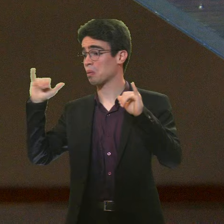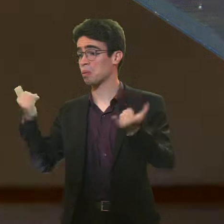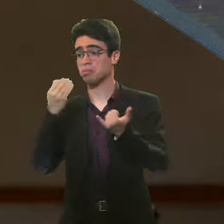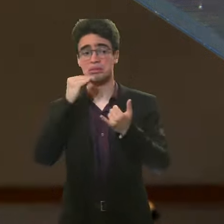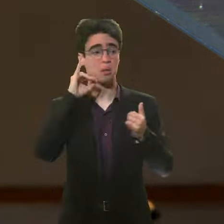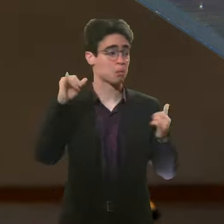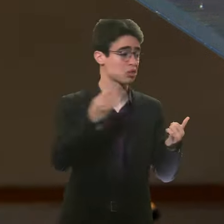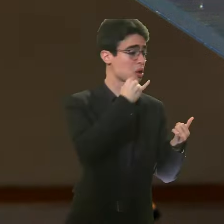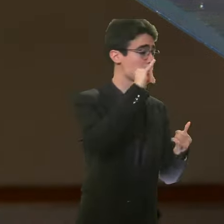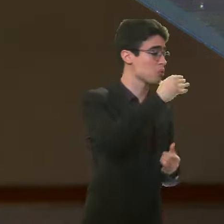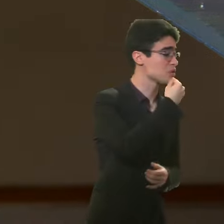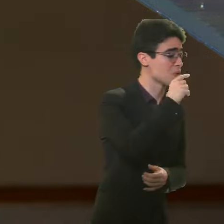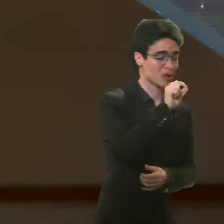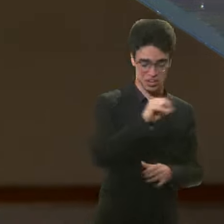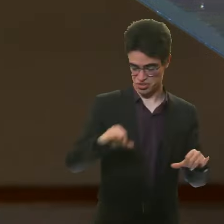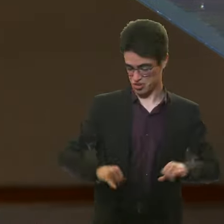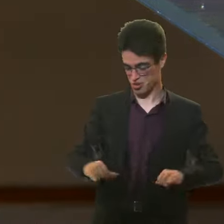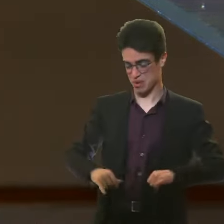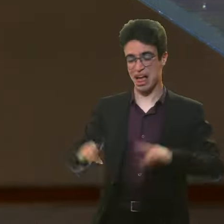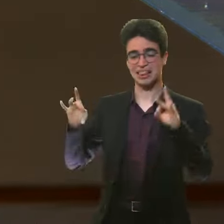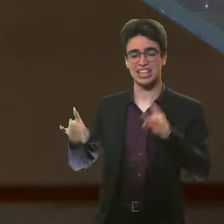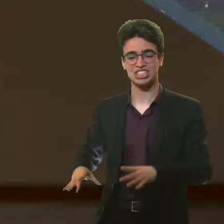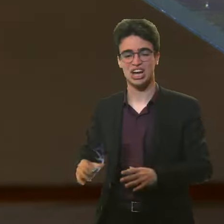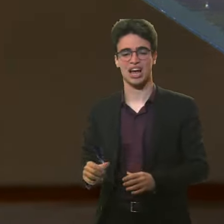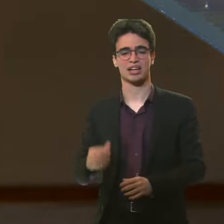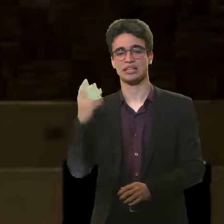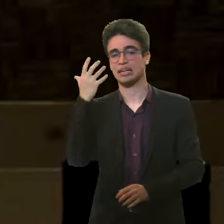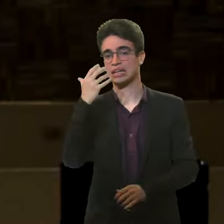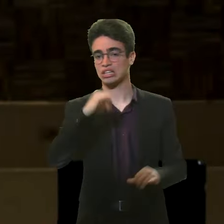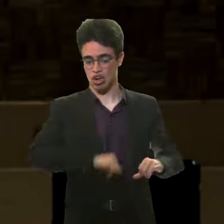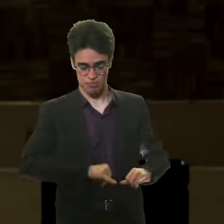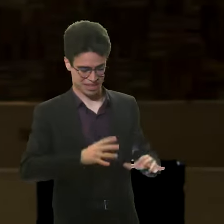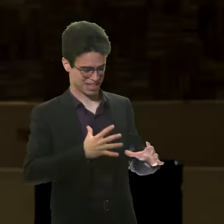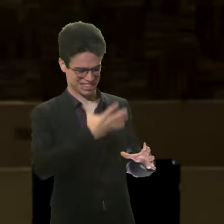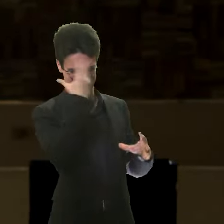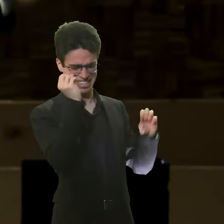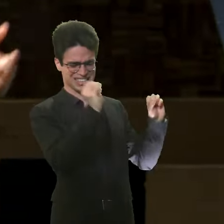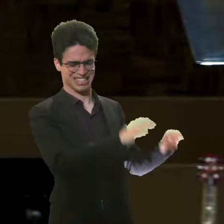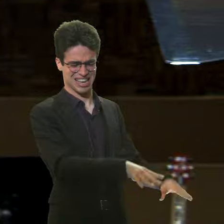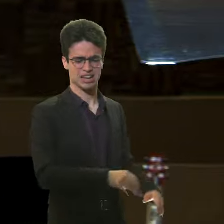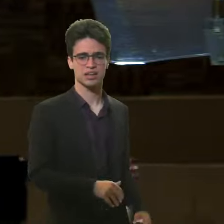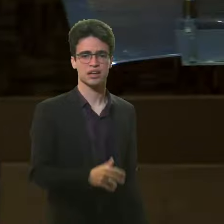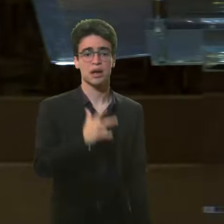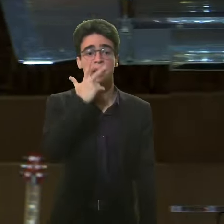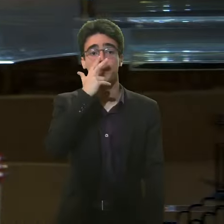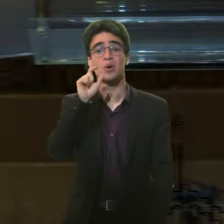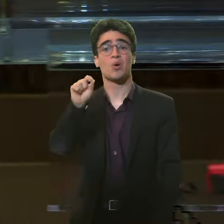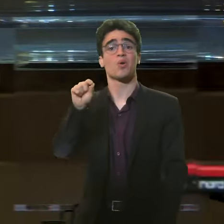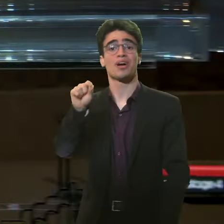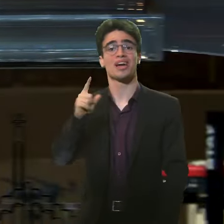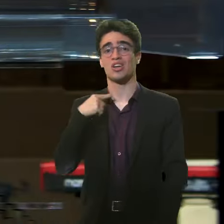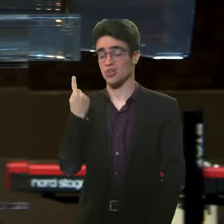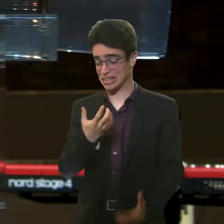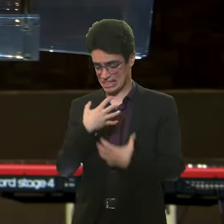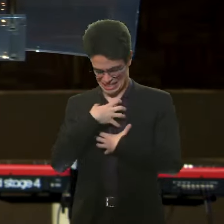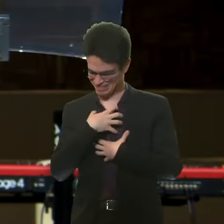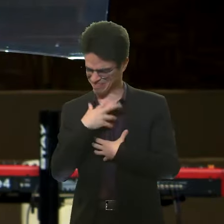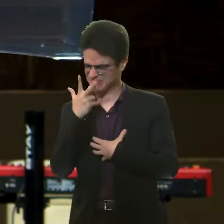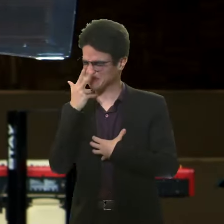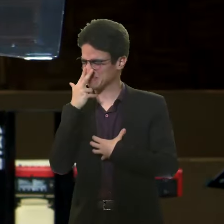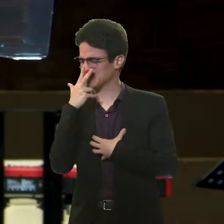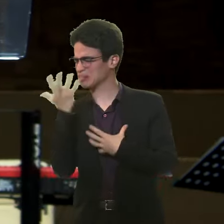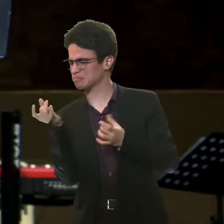fugir do sofrimento, para esquecer do sofrimento, para nos anestesiar daquilo que estamos sentindo, daquilo que